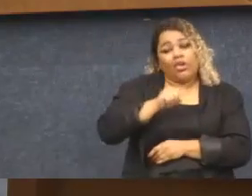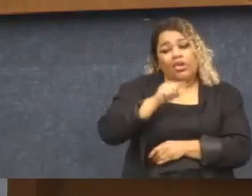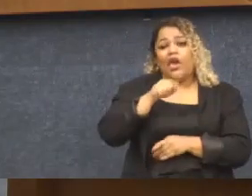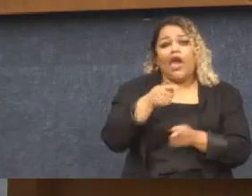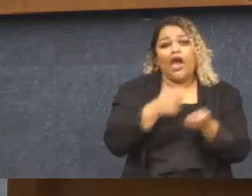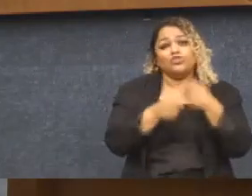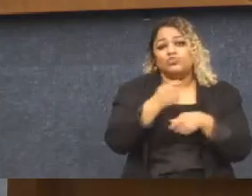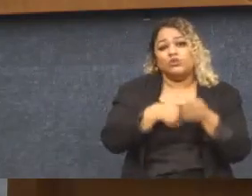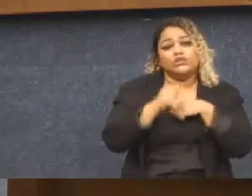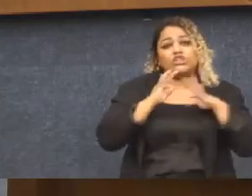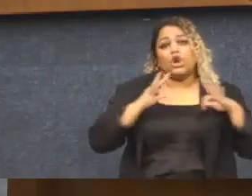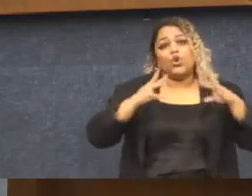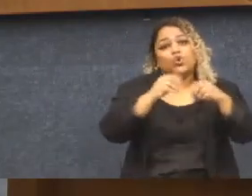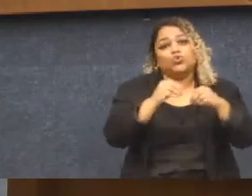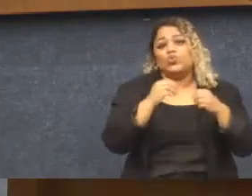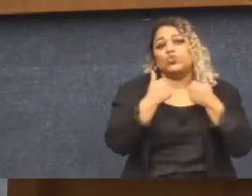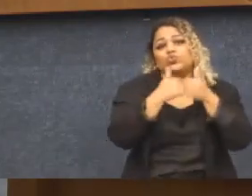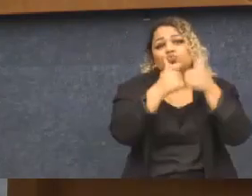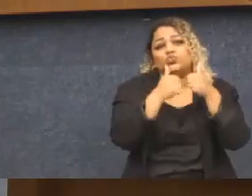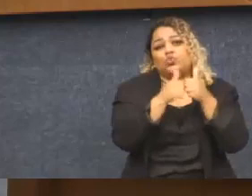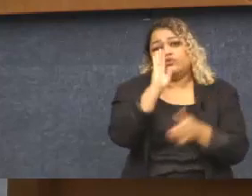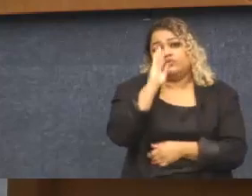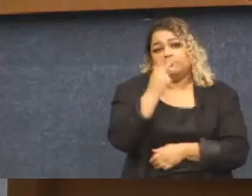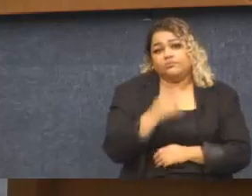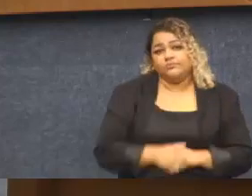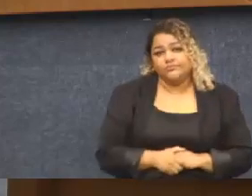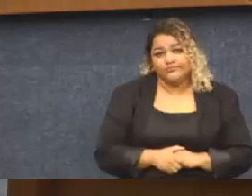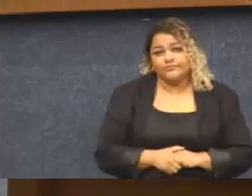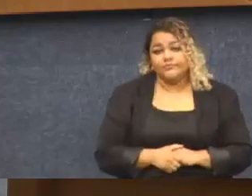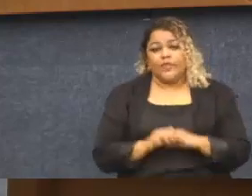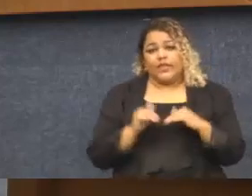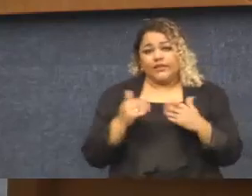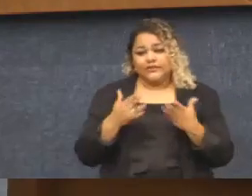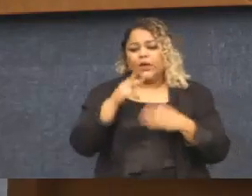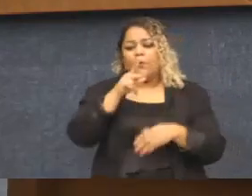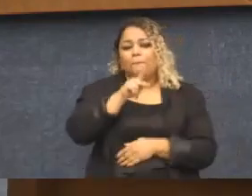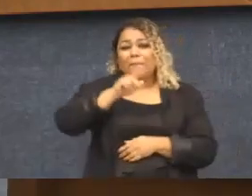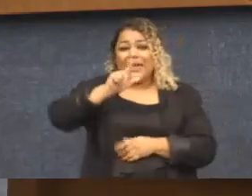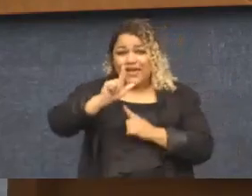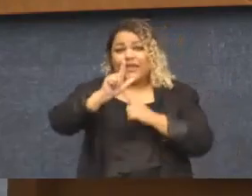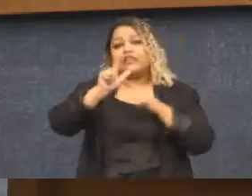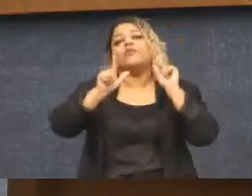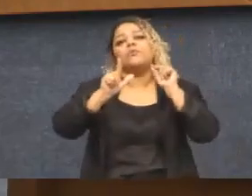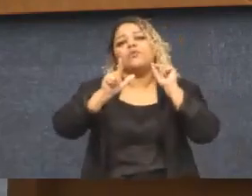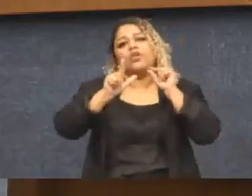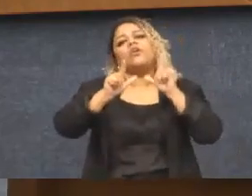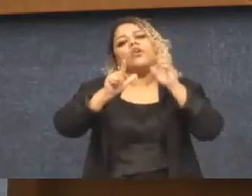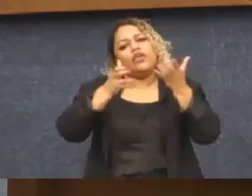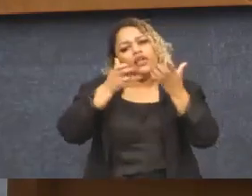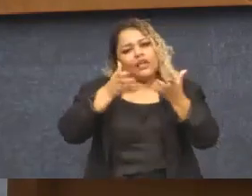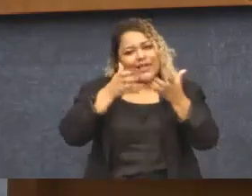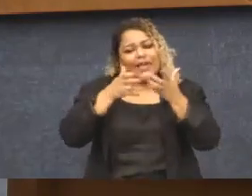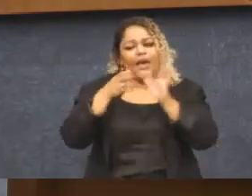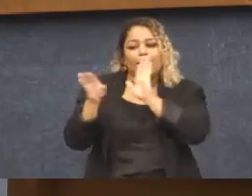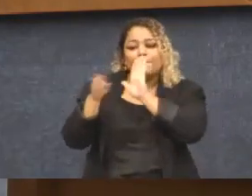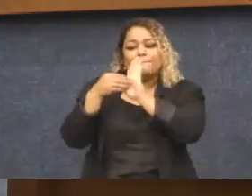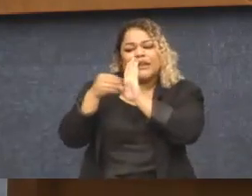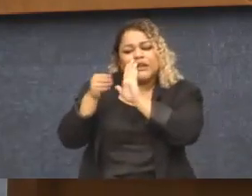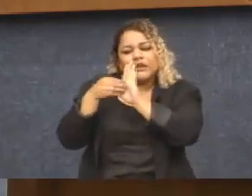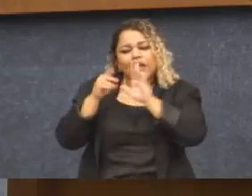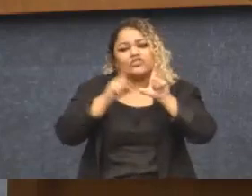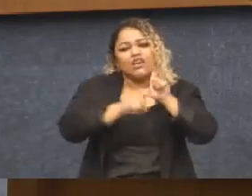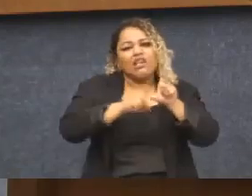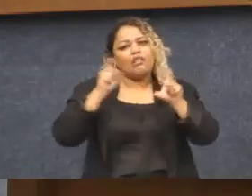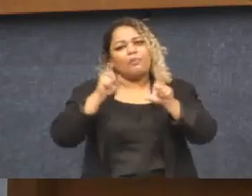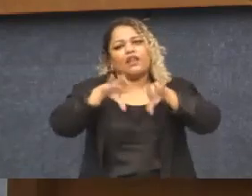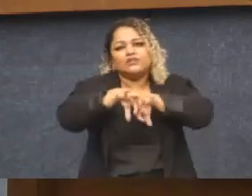de Belo Horizonte. O que a gente quer com esse projeto de lei é justamente tornar a bilhetagem 100%